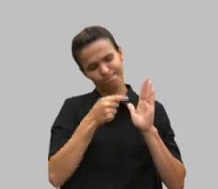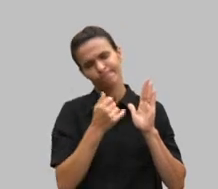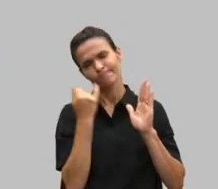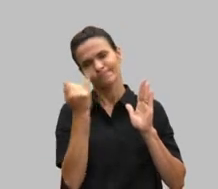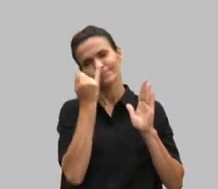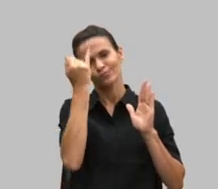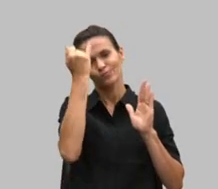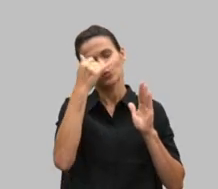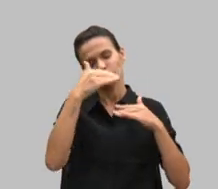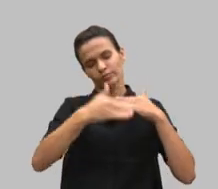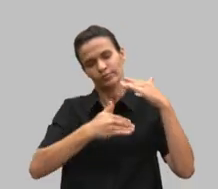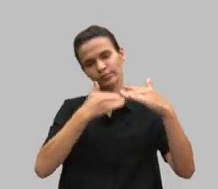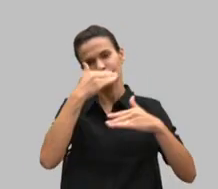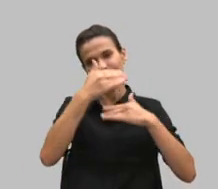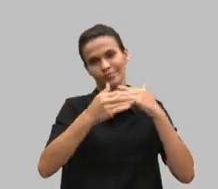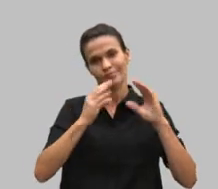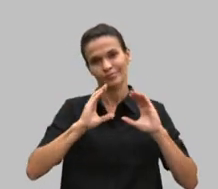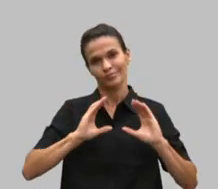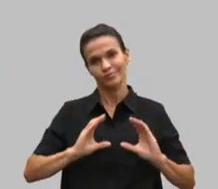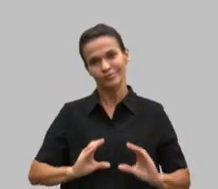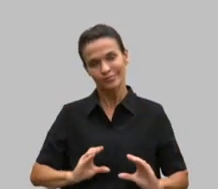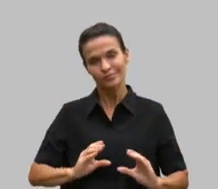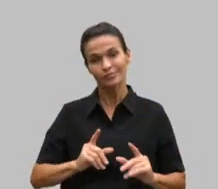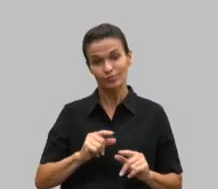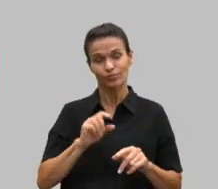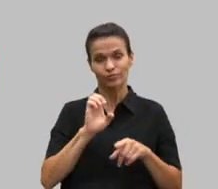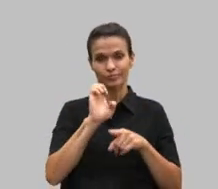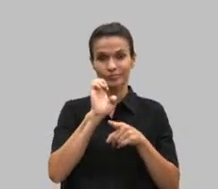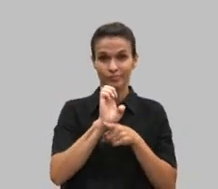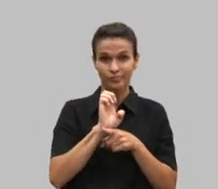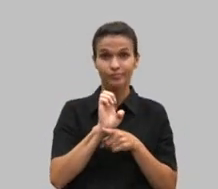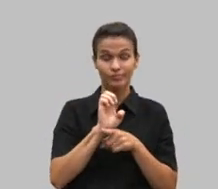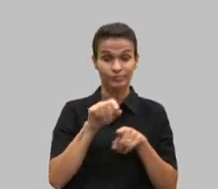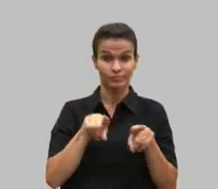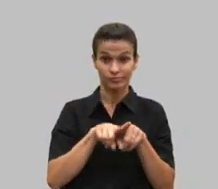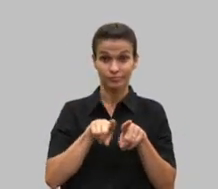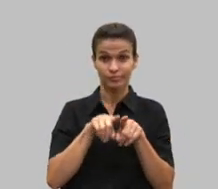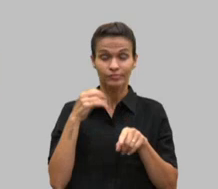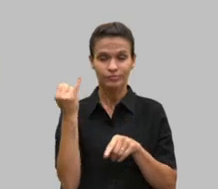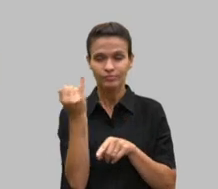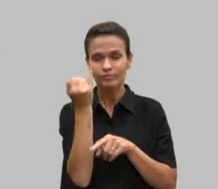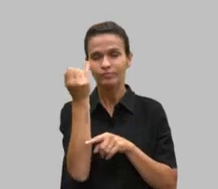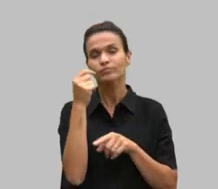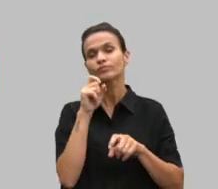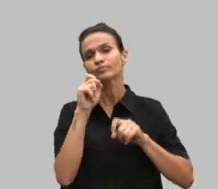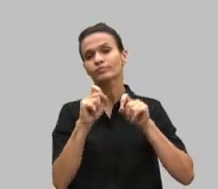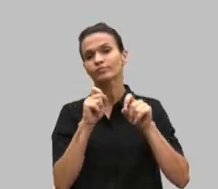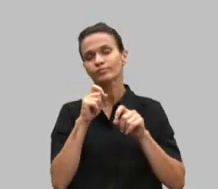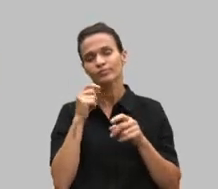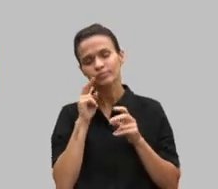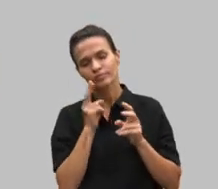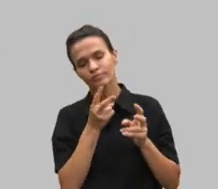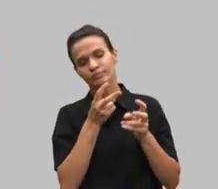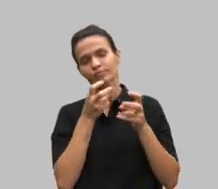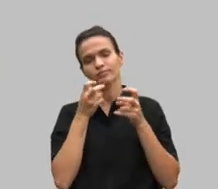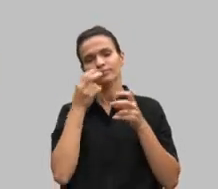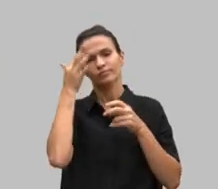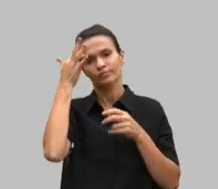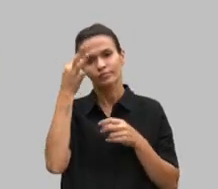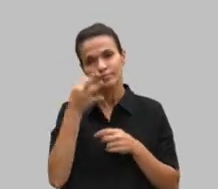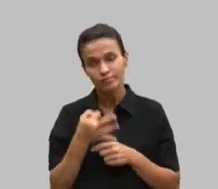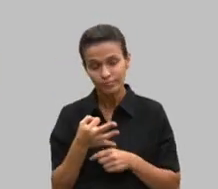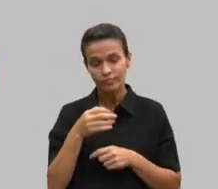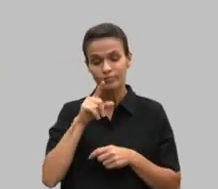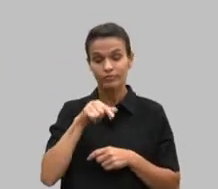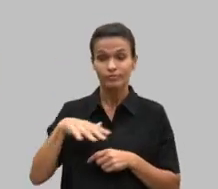construção da Cidadania do nosso Estado mas é muito importante a gente ver e entender que é exatamente nesse